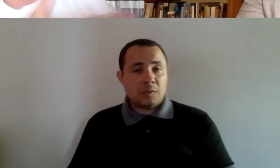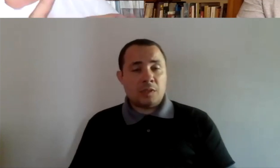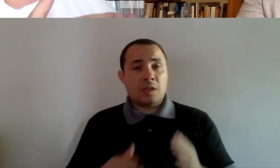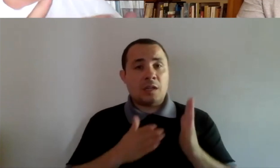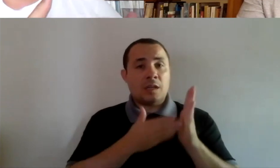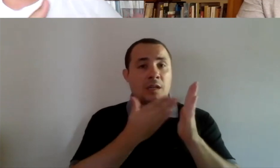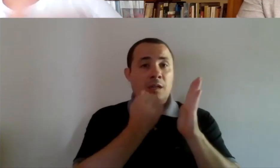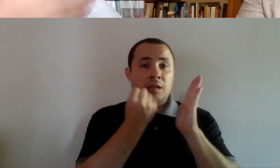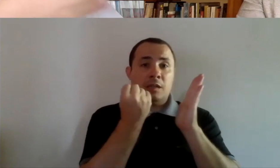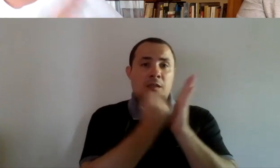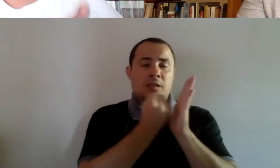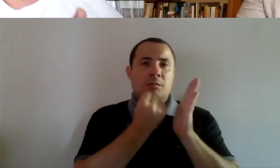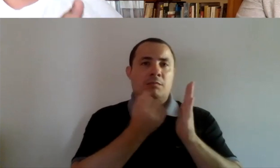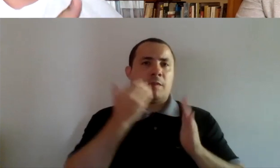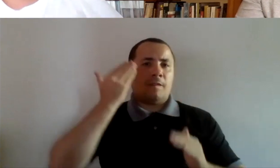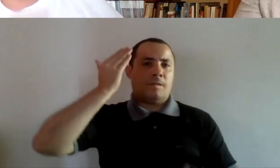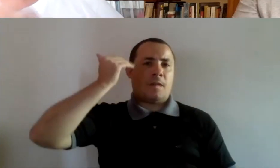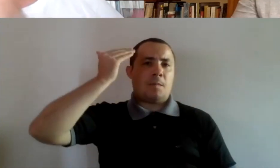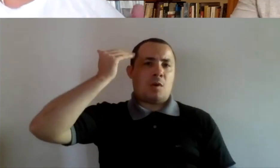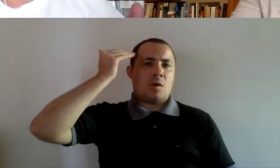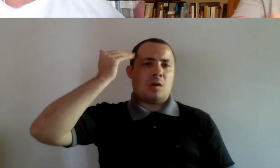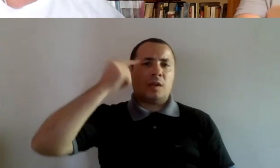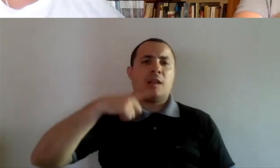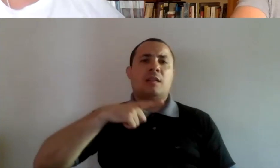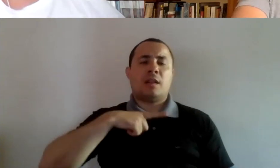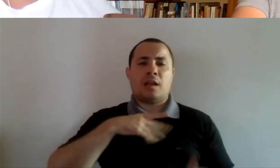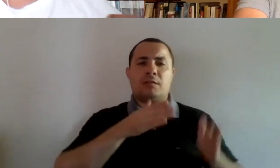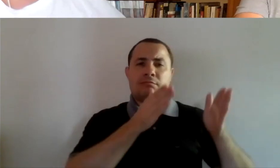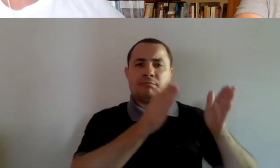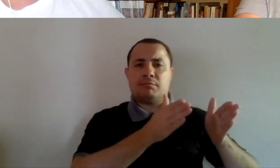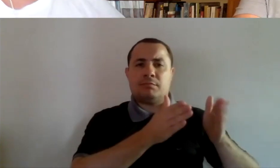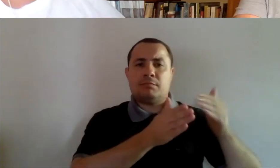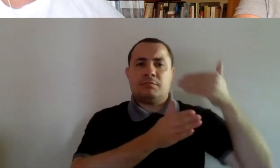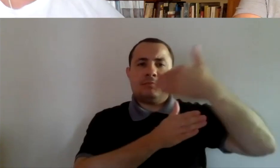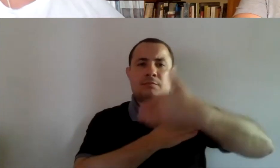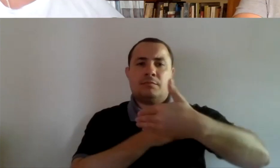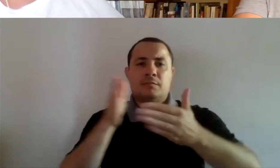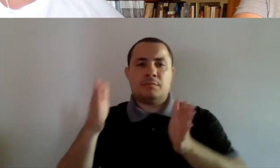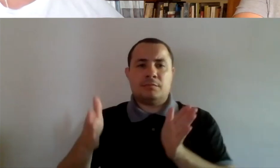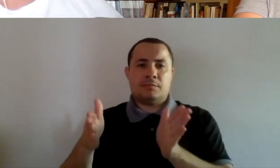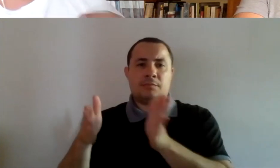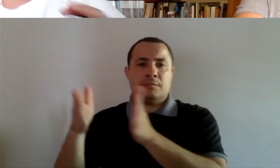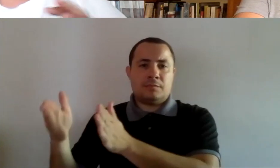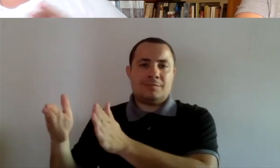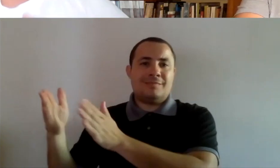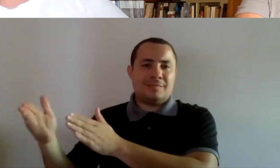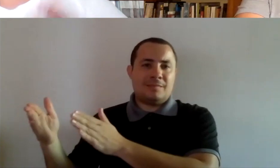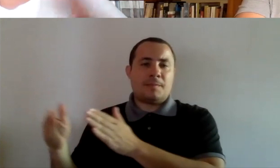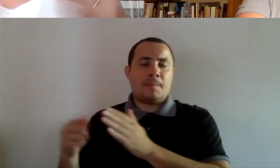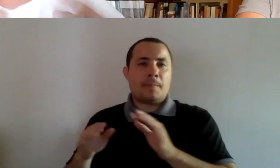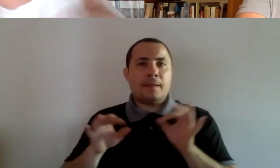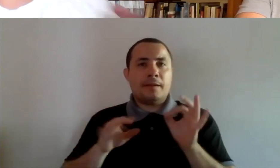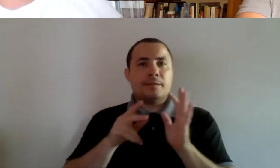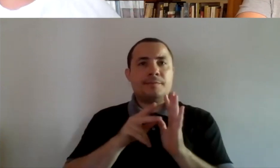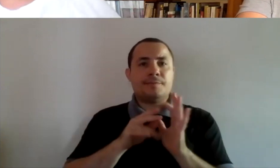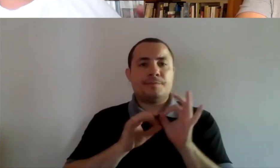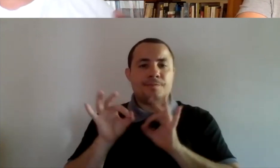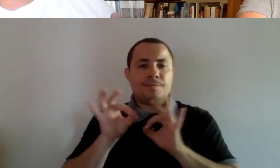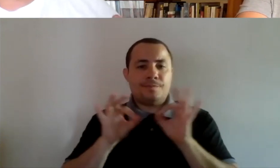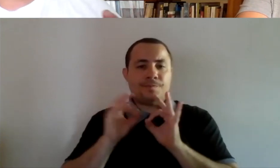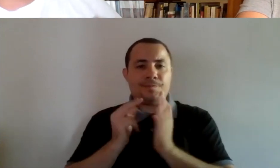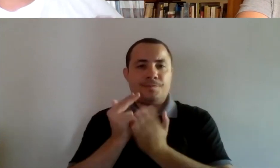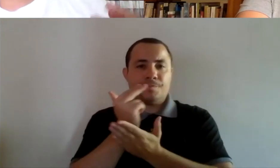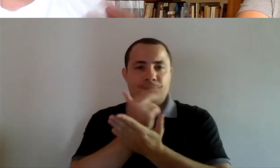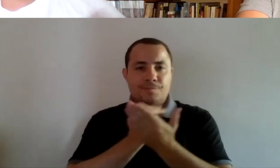Vai ter a discussão do texto, vai ter a revisão, pode haver até discussão sobre o projeto gráfico, né? Com o autor, dependendo do tamanho